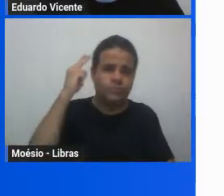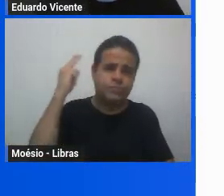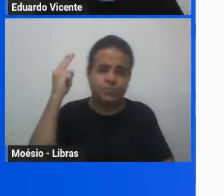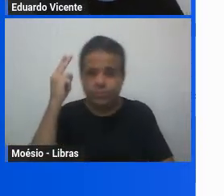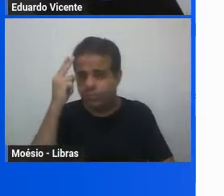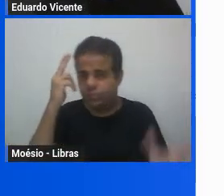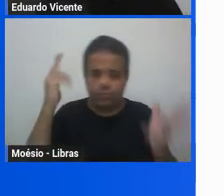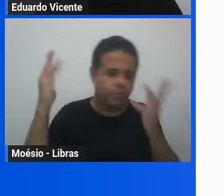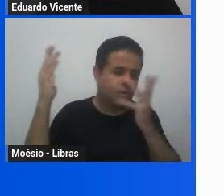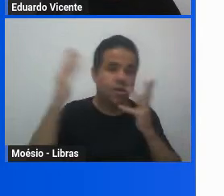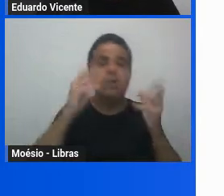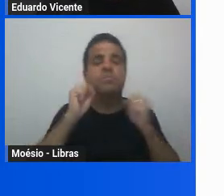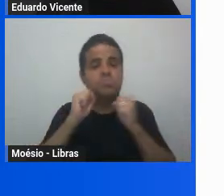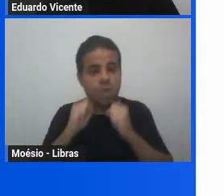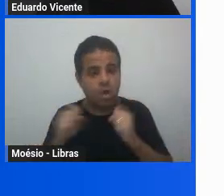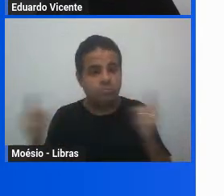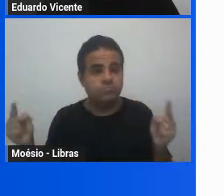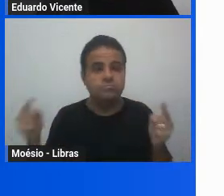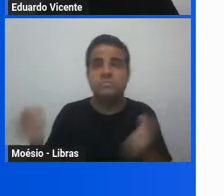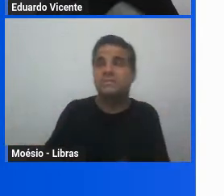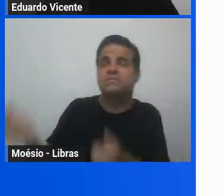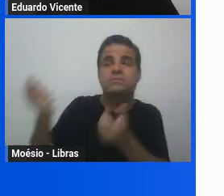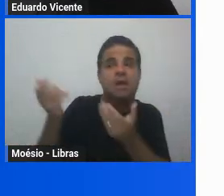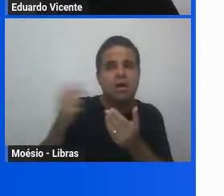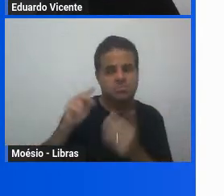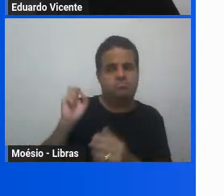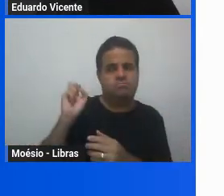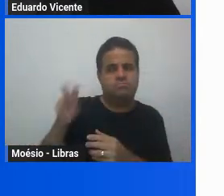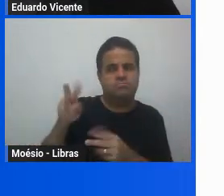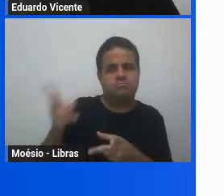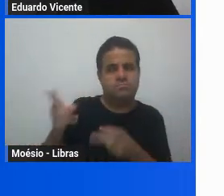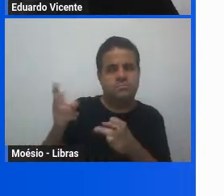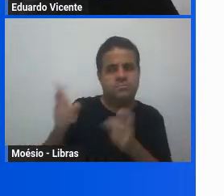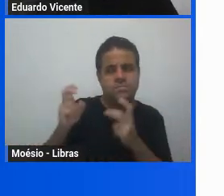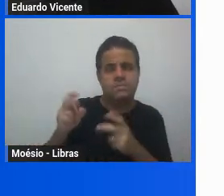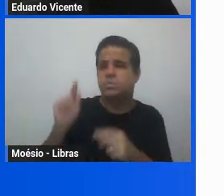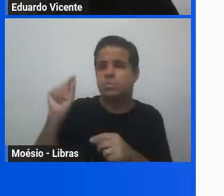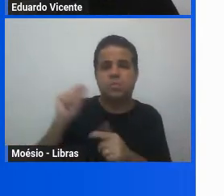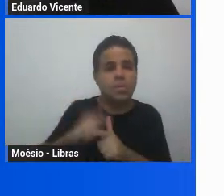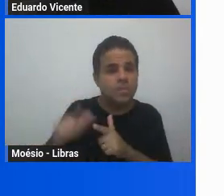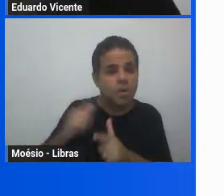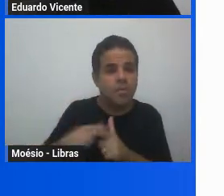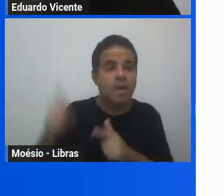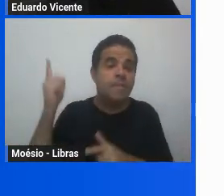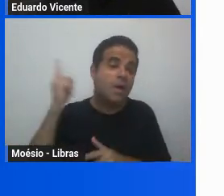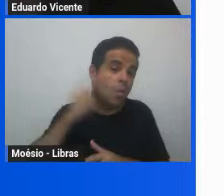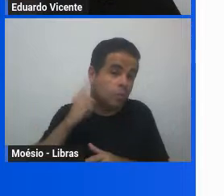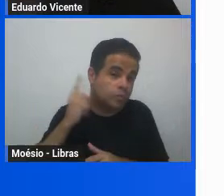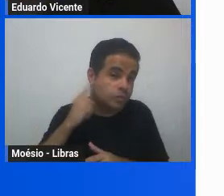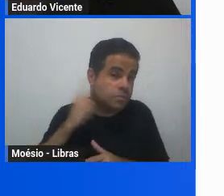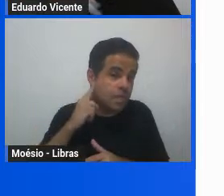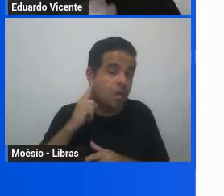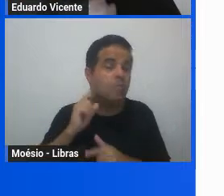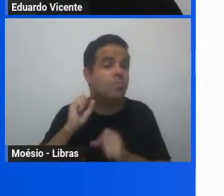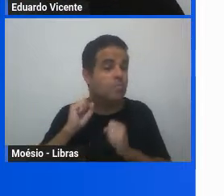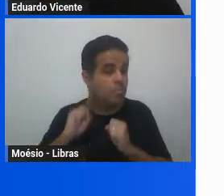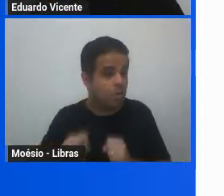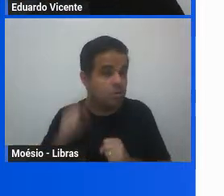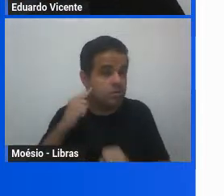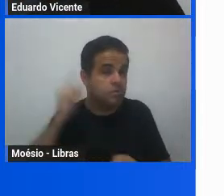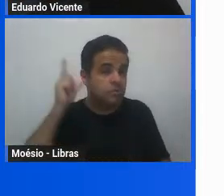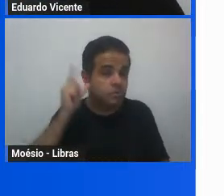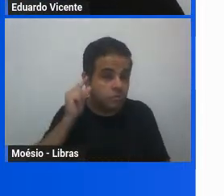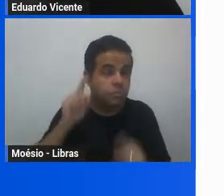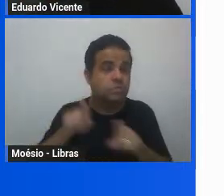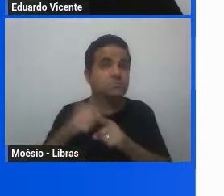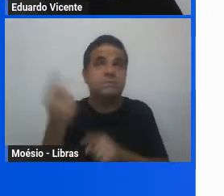tontura pode estar nos dizendo muita coisa, né? Desde problema de audição, o ouvido, como também sistema